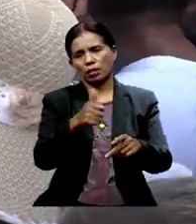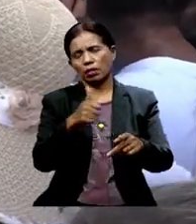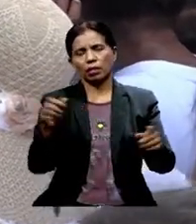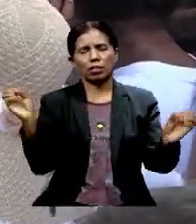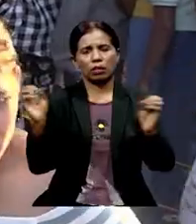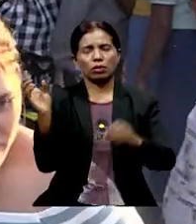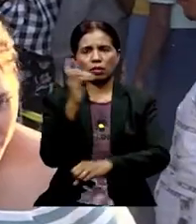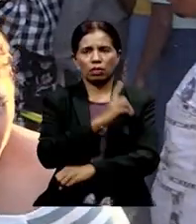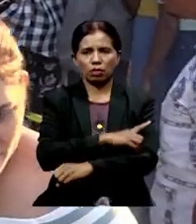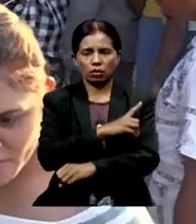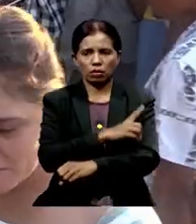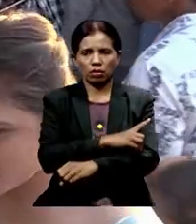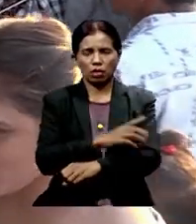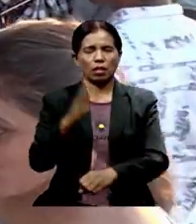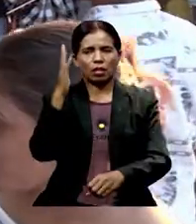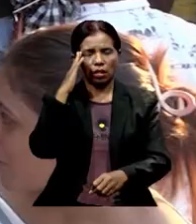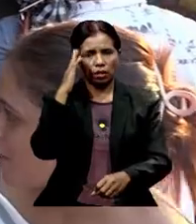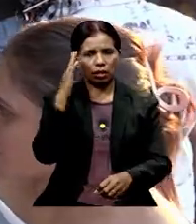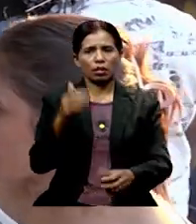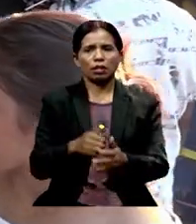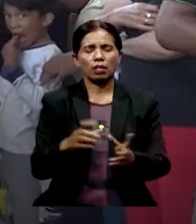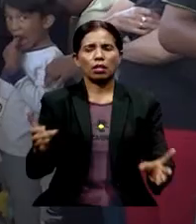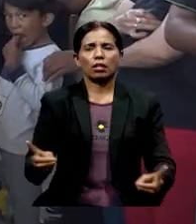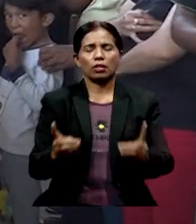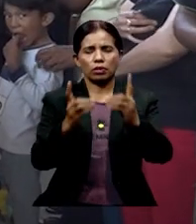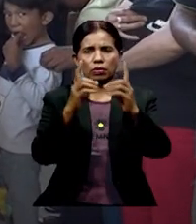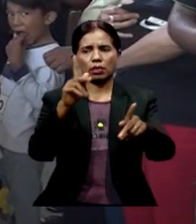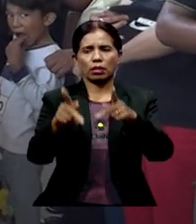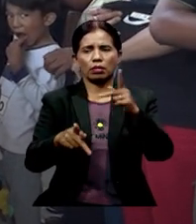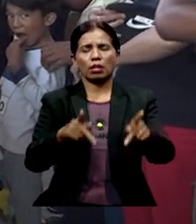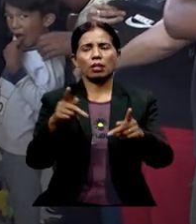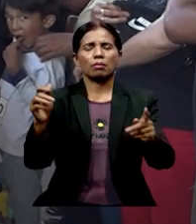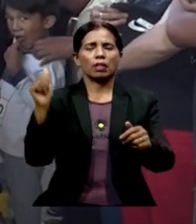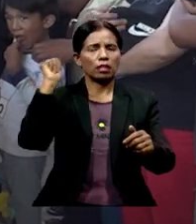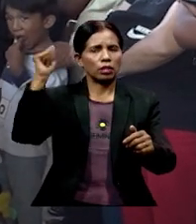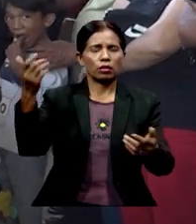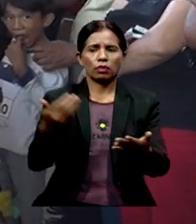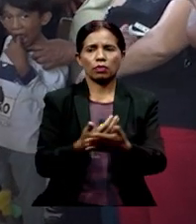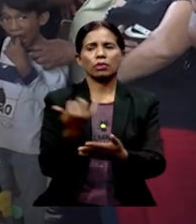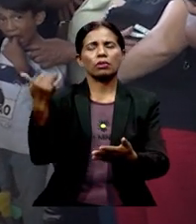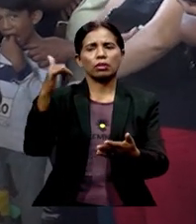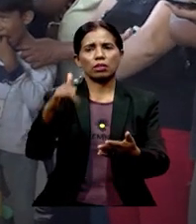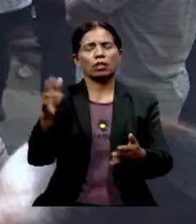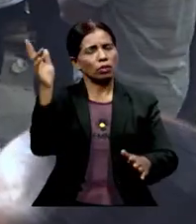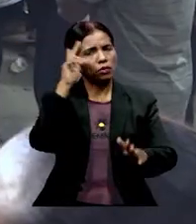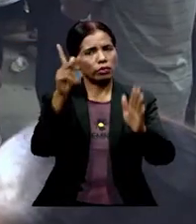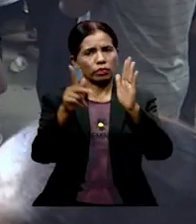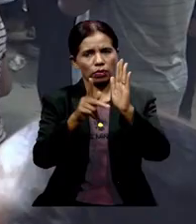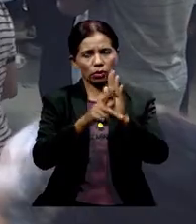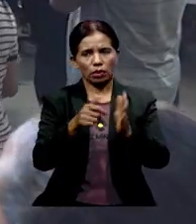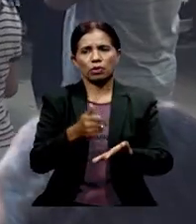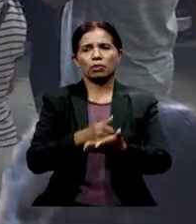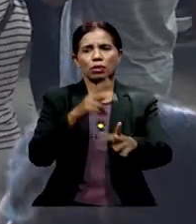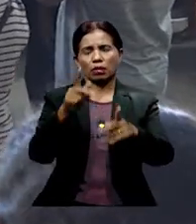loloron hatene a soru ema liu-liu candidato fon sira. Então fotografia ne ajuda ema atu hare.